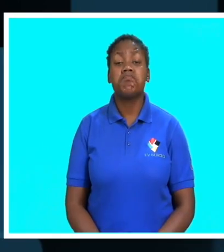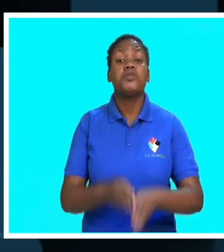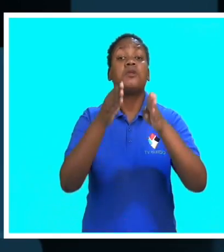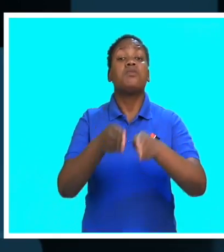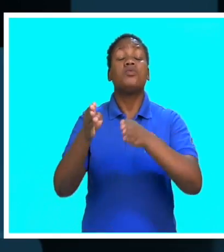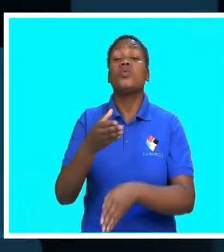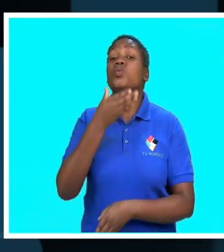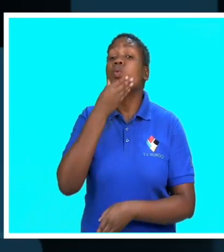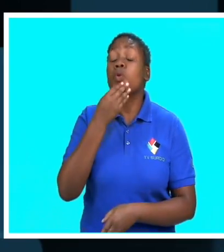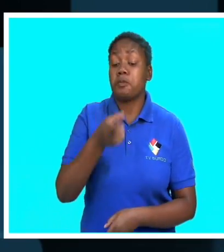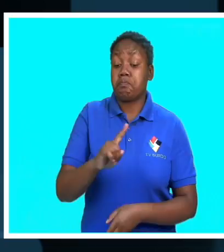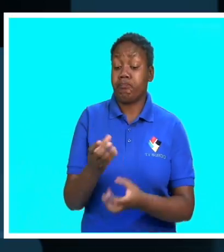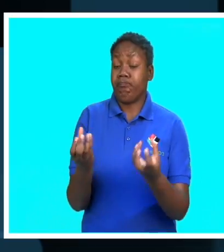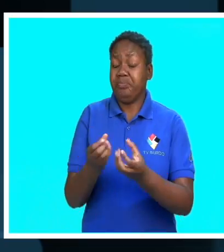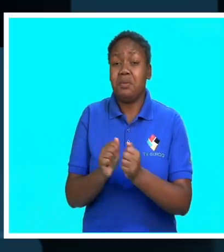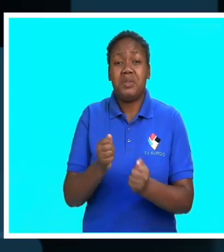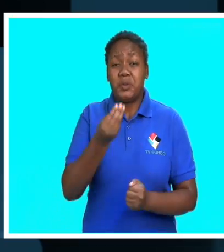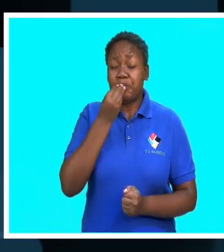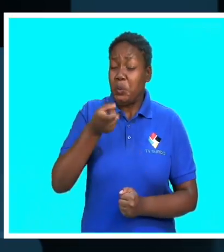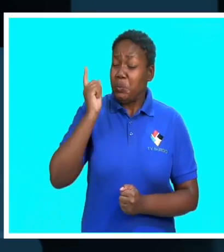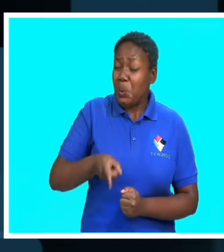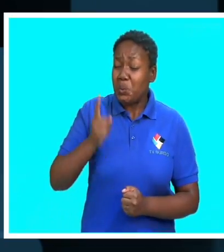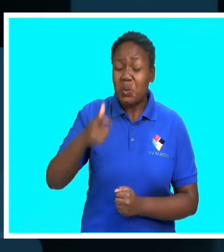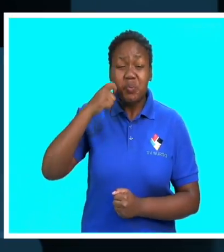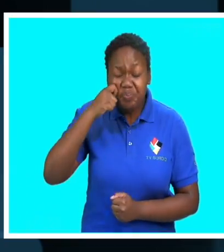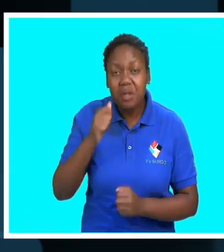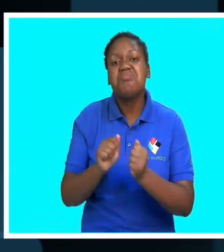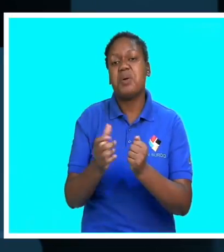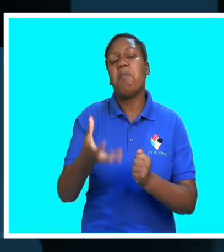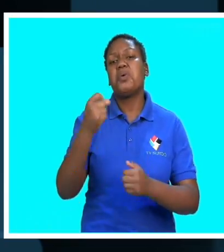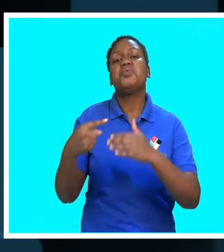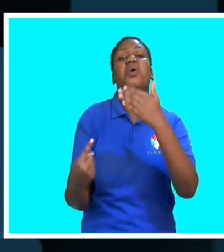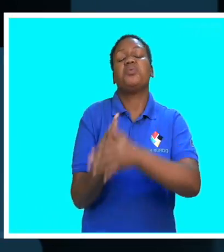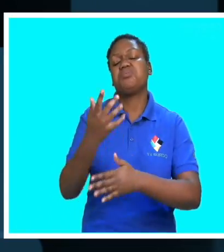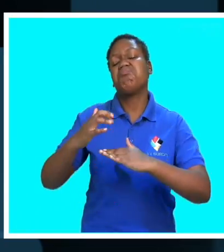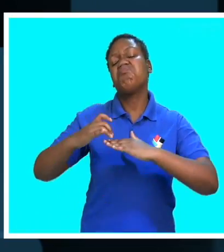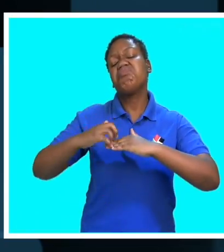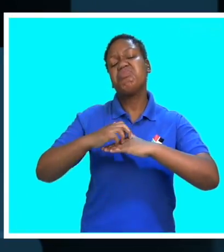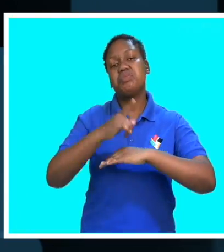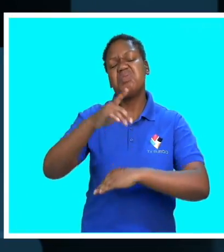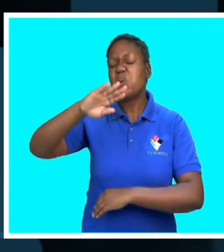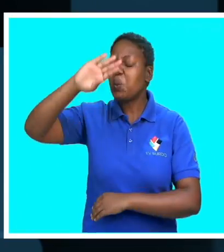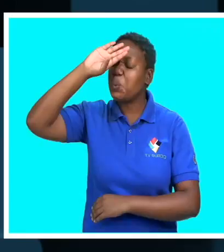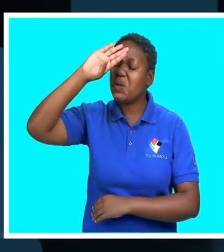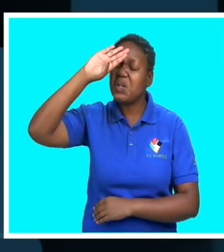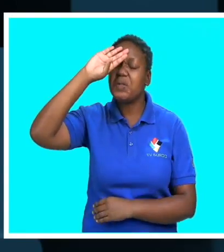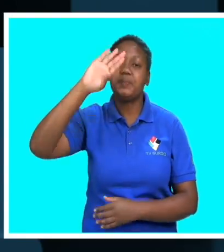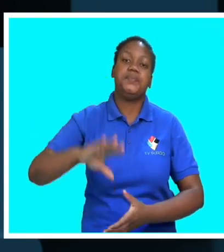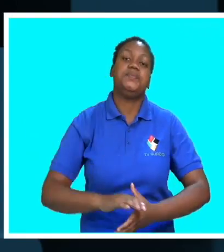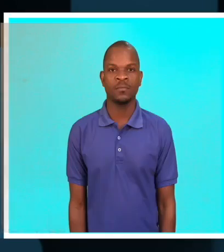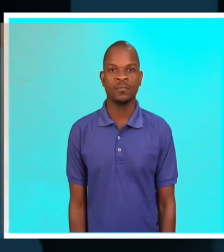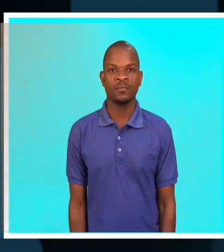Hábitos alimentares antes dos 45 anos de idade contribuem sobremaneira para a criação do cancro.